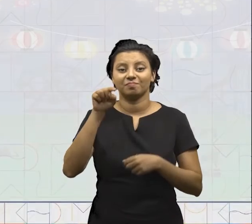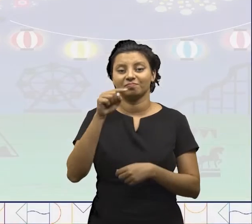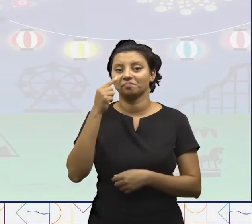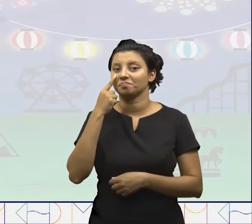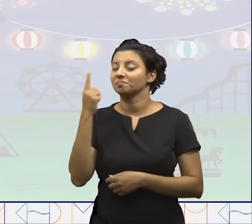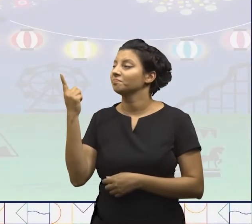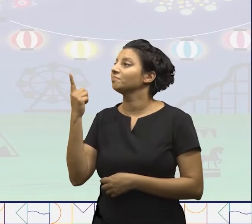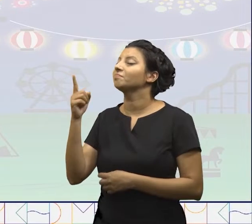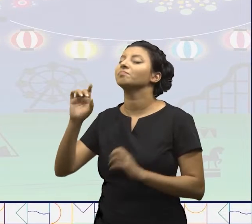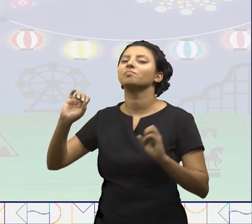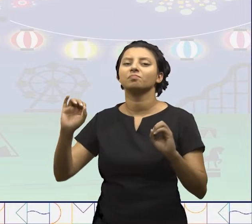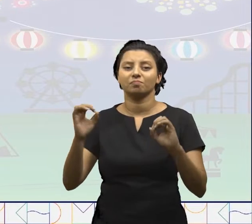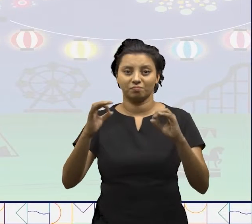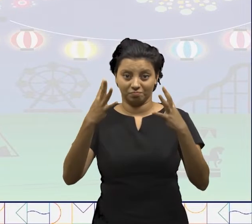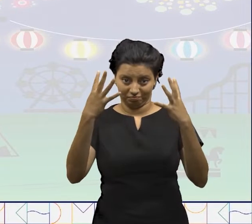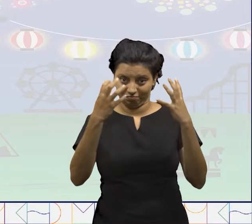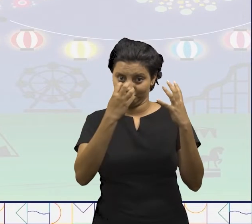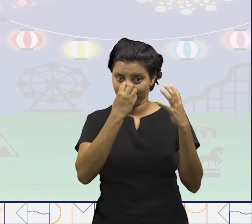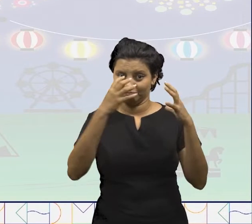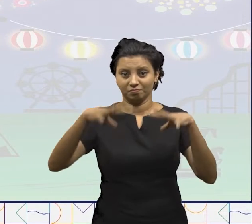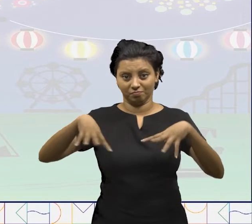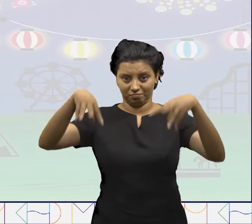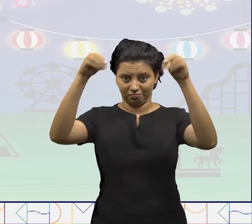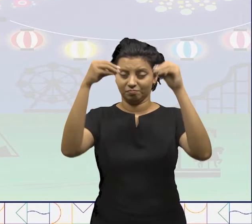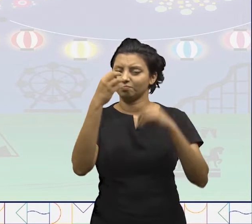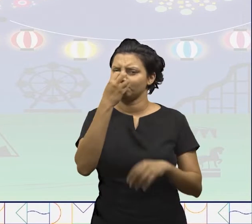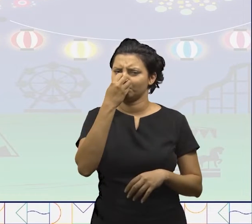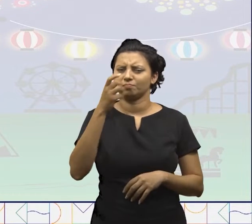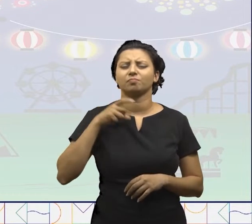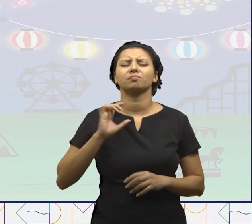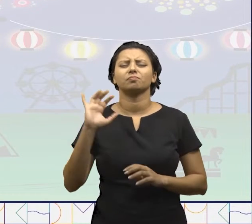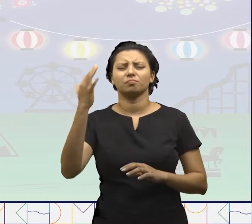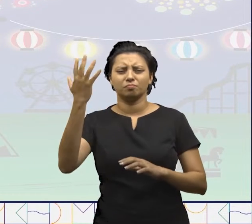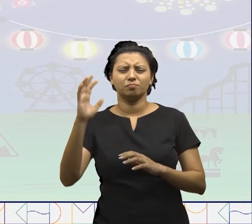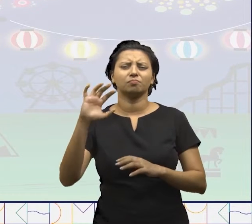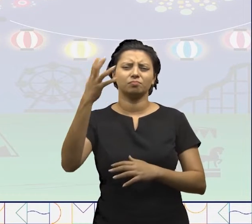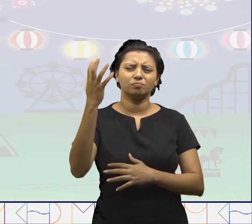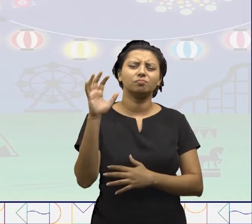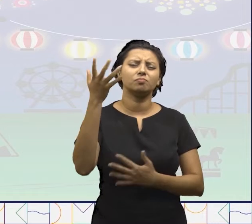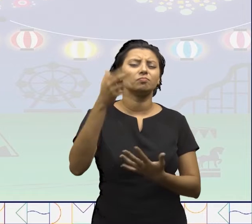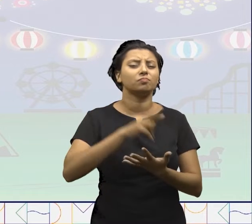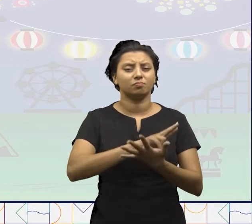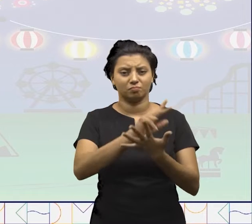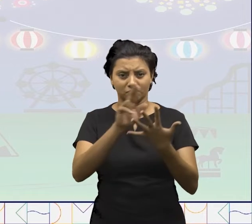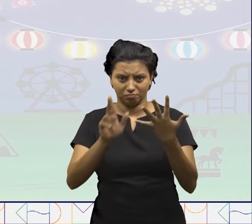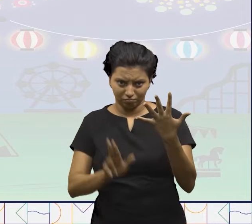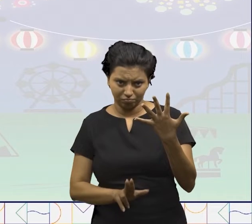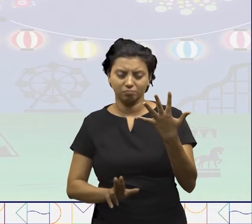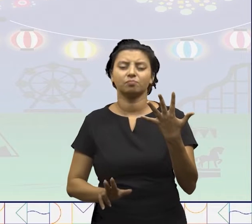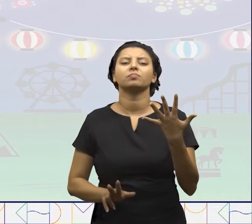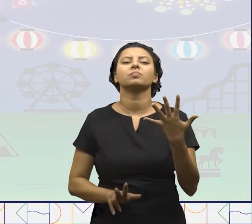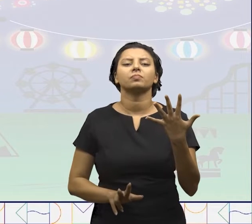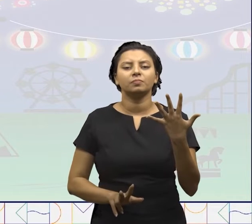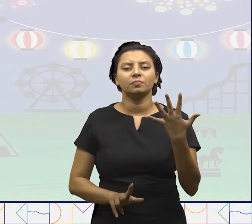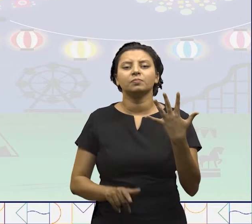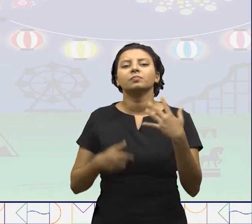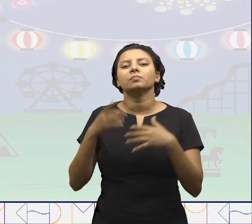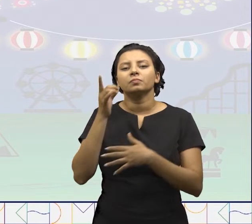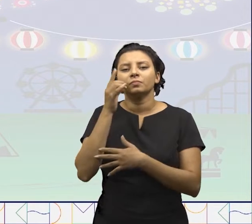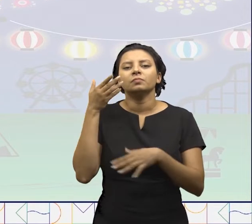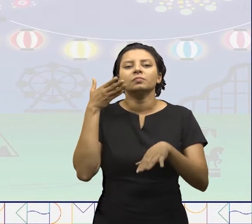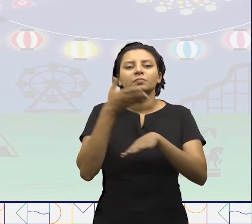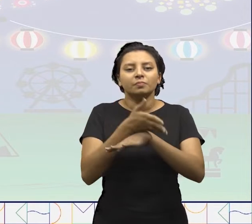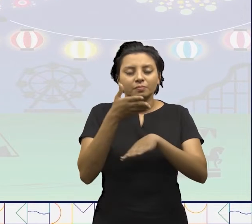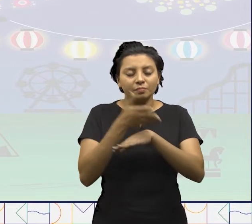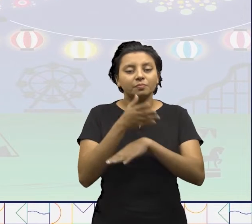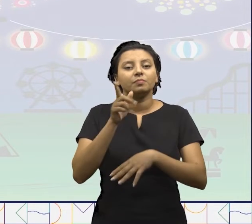nele. No Circo Felicidade, há muitas atrações para todos os gostos. No dia que eu fui ao